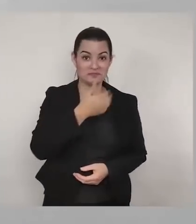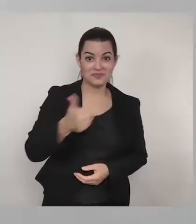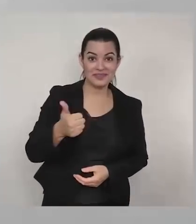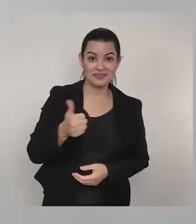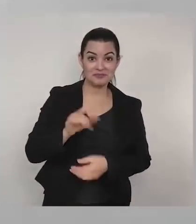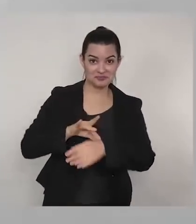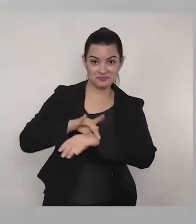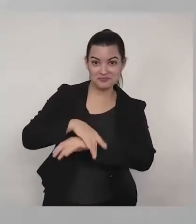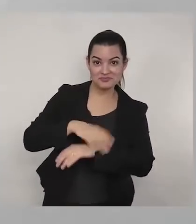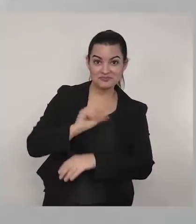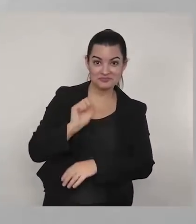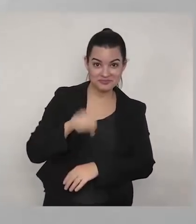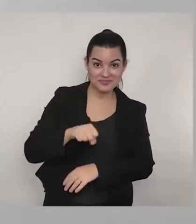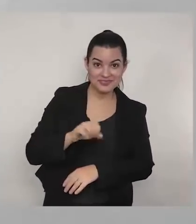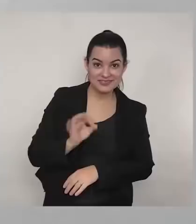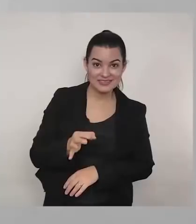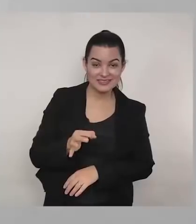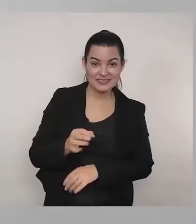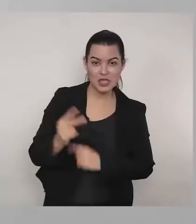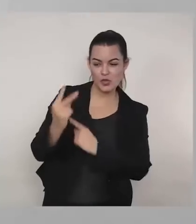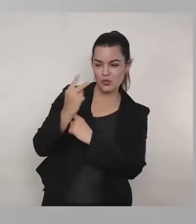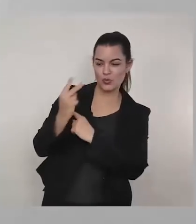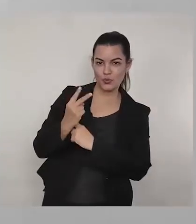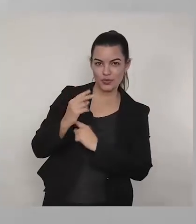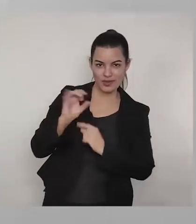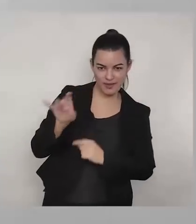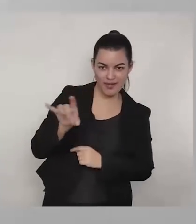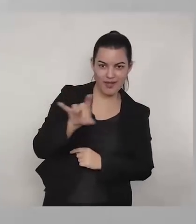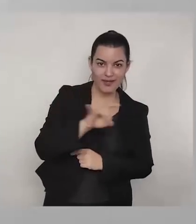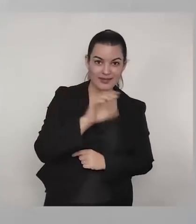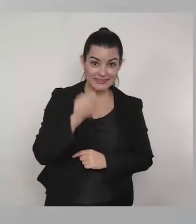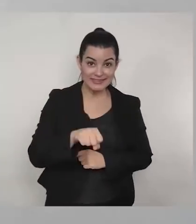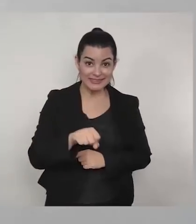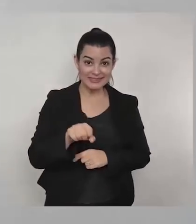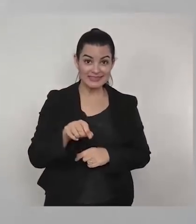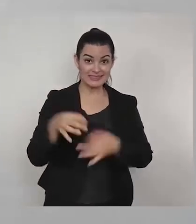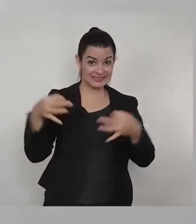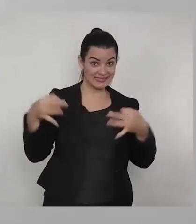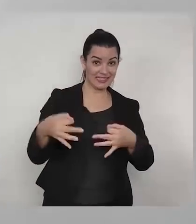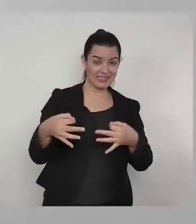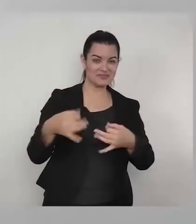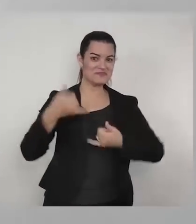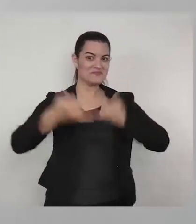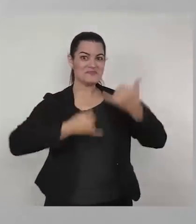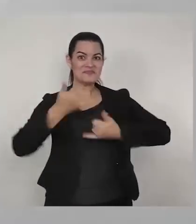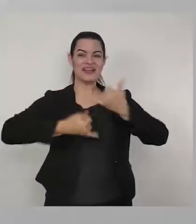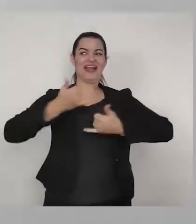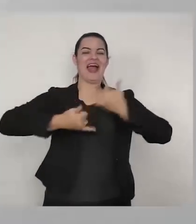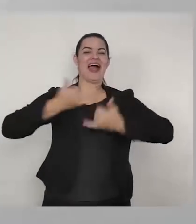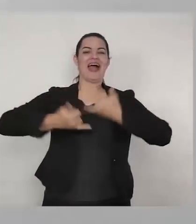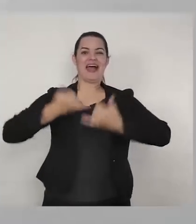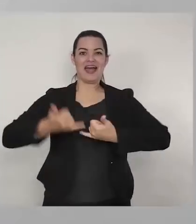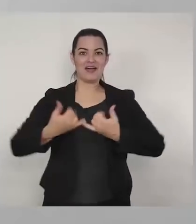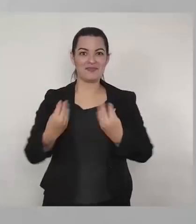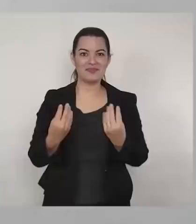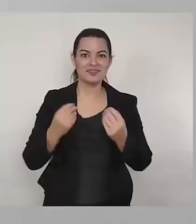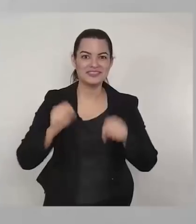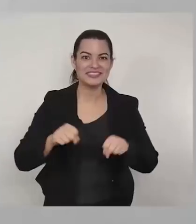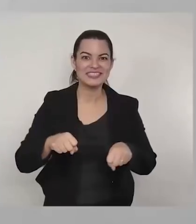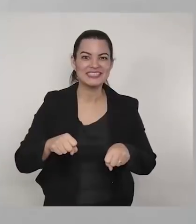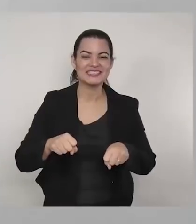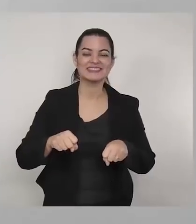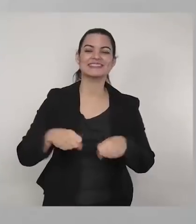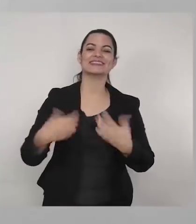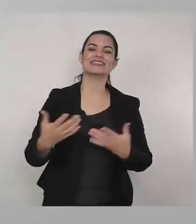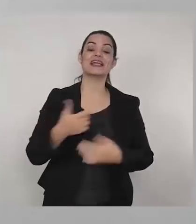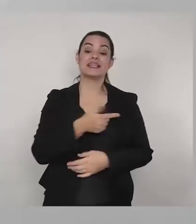em segurança? Se cuidaram direitinho? Brincaram bastante? As nossas